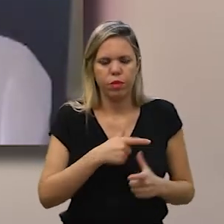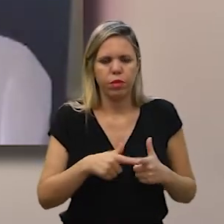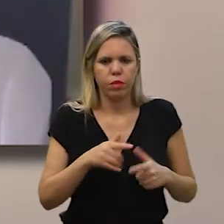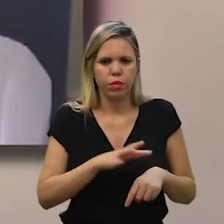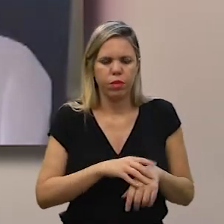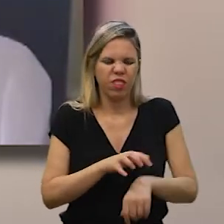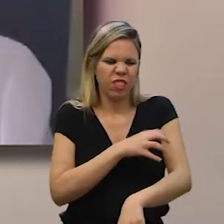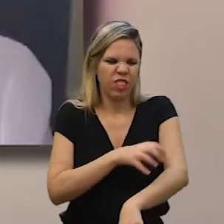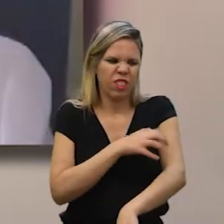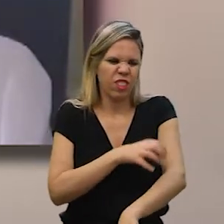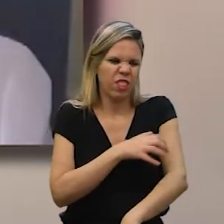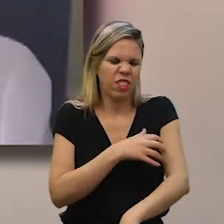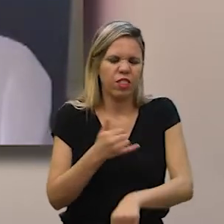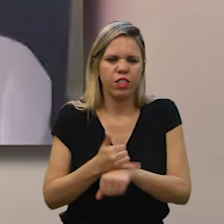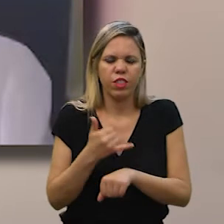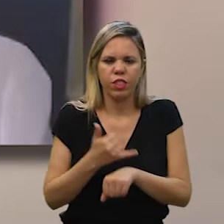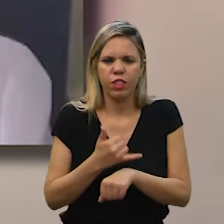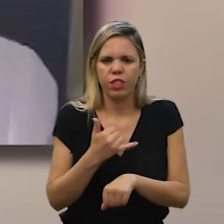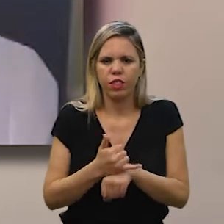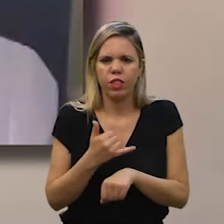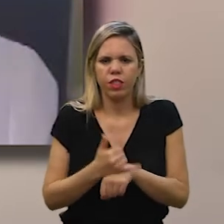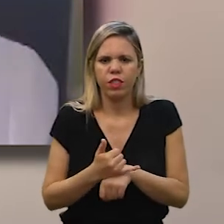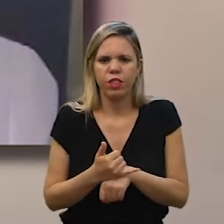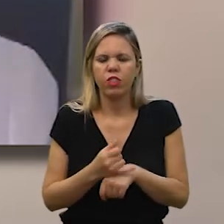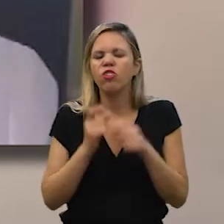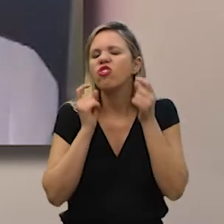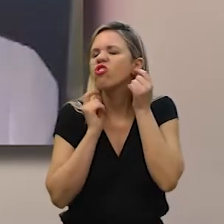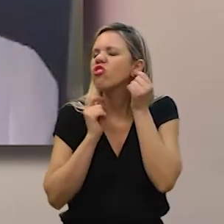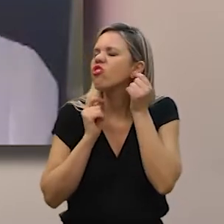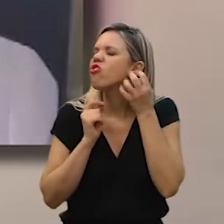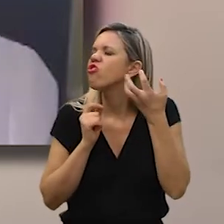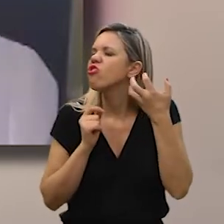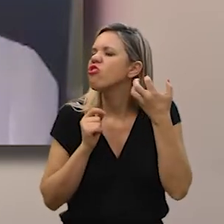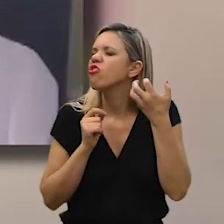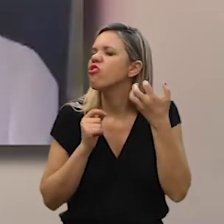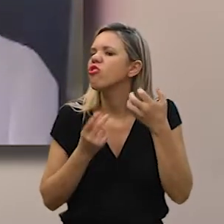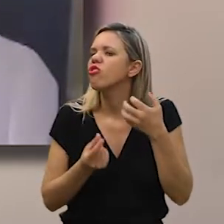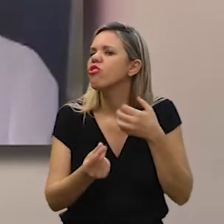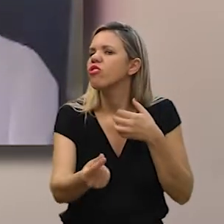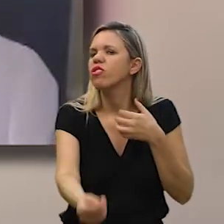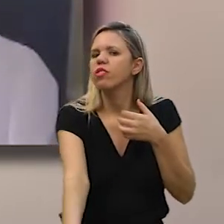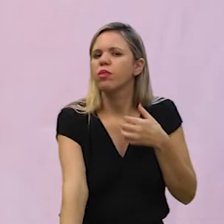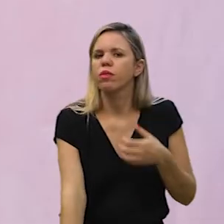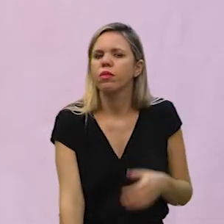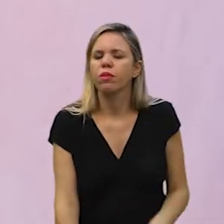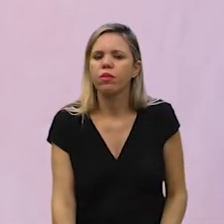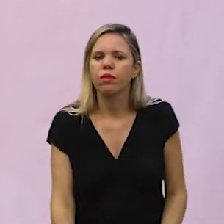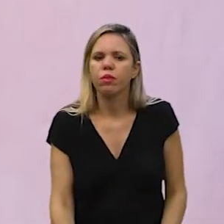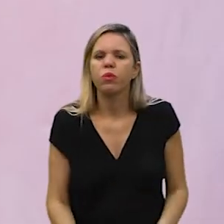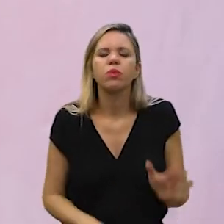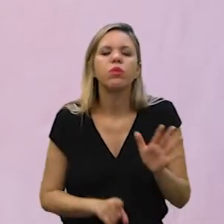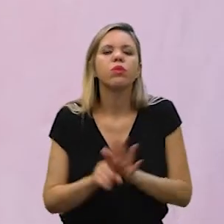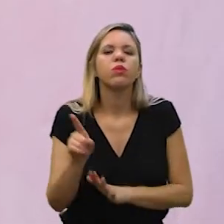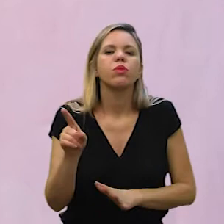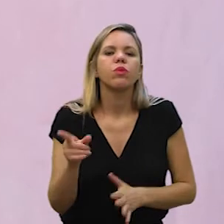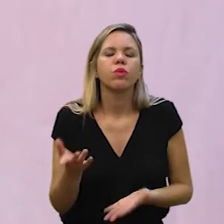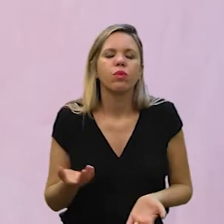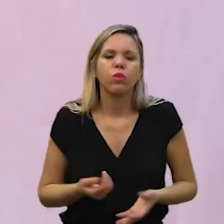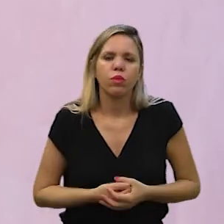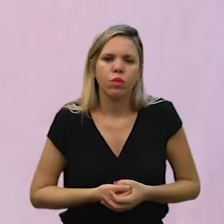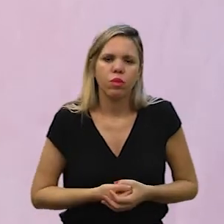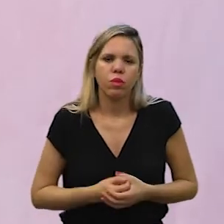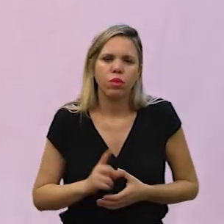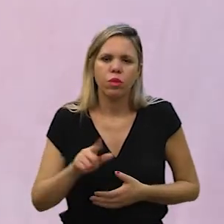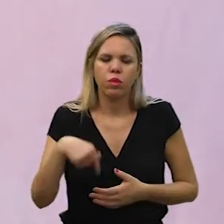quadro de alergia de metal, porque ficou alérgica do brinquinho, e isso perdura a vida inteira. Eu até ia perguntar isso para o